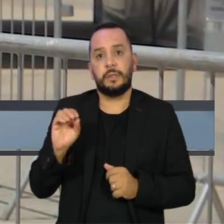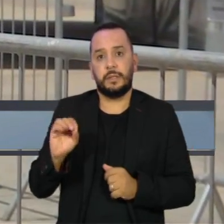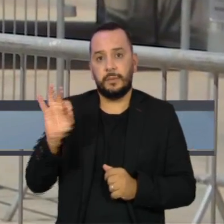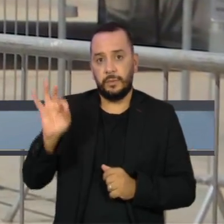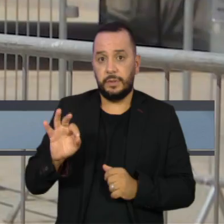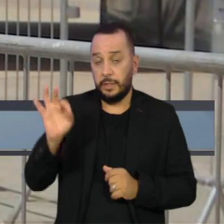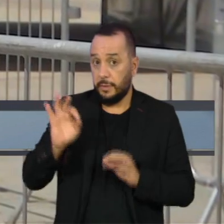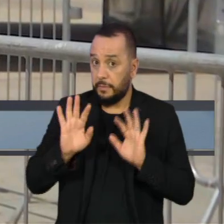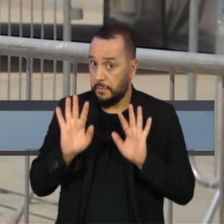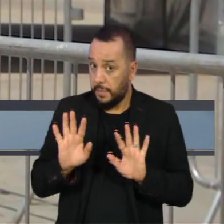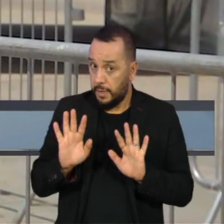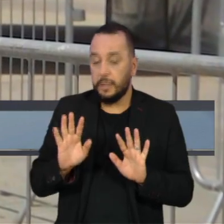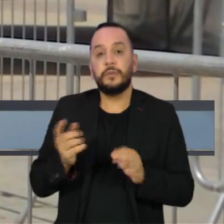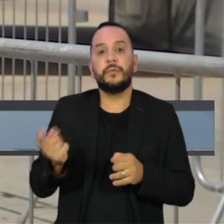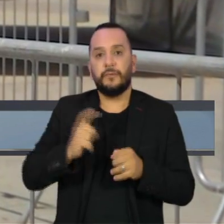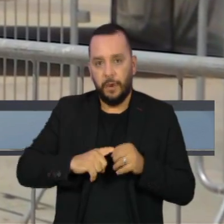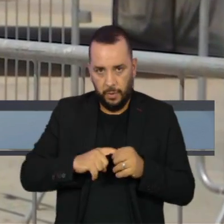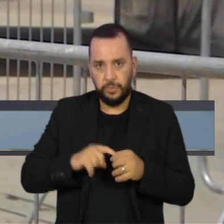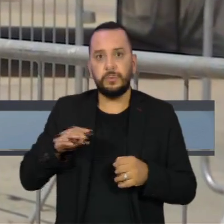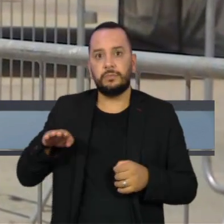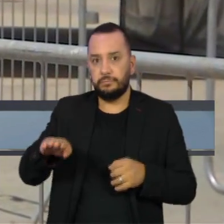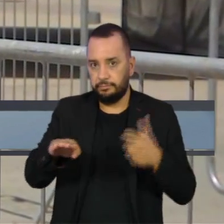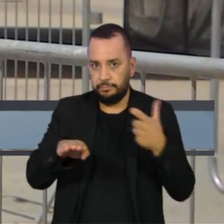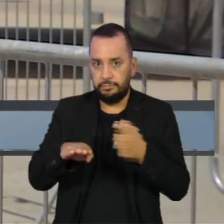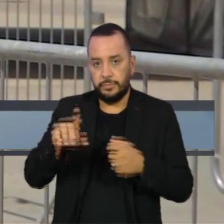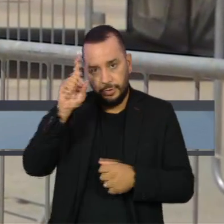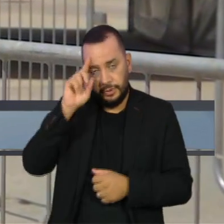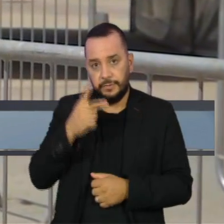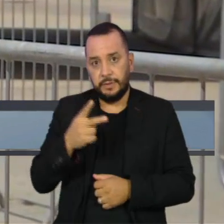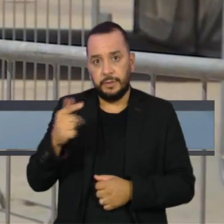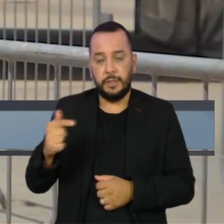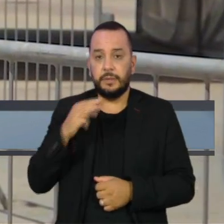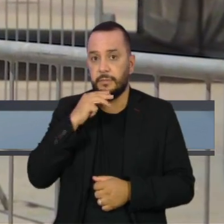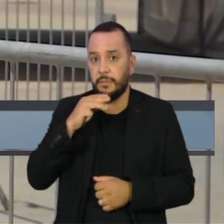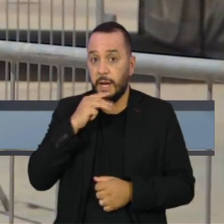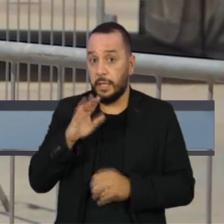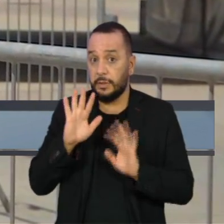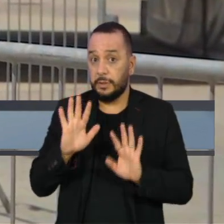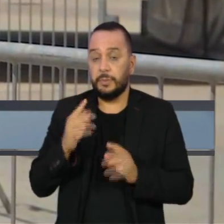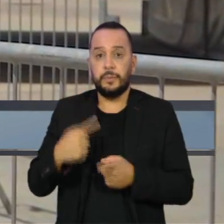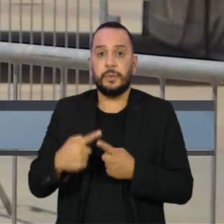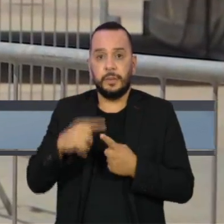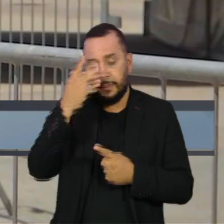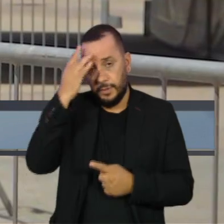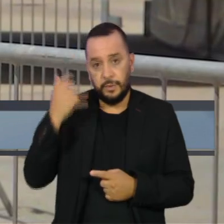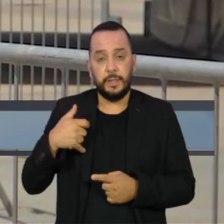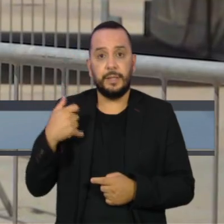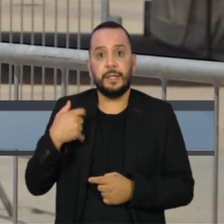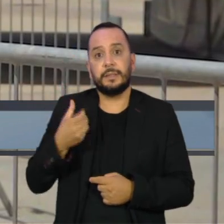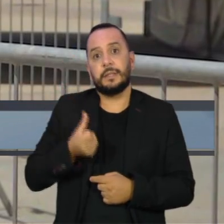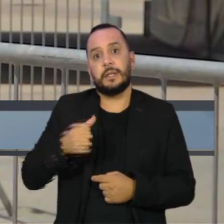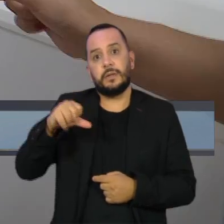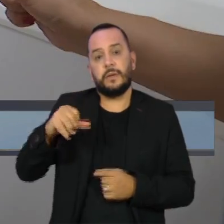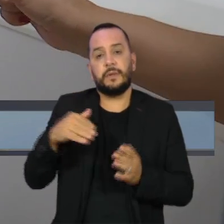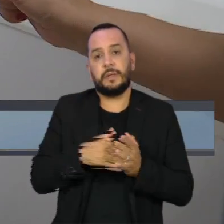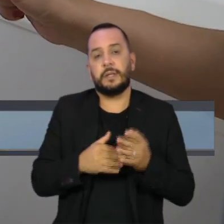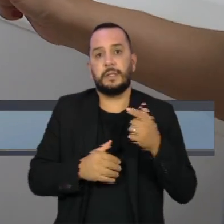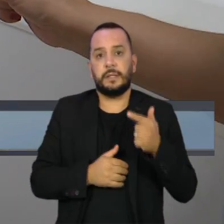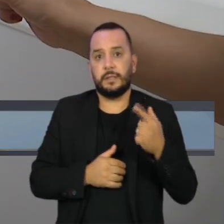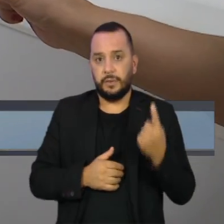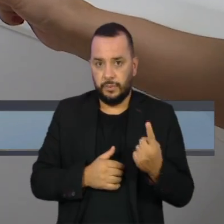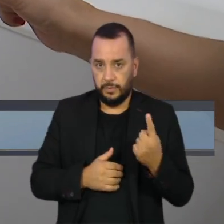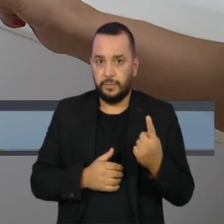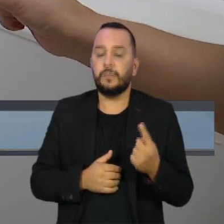elas voltam a acontecer o dia 27 de Março no próximo sábado aí já para o público entre 69 e 71 anos